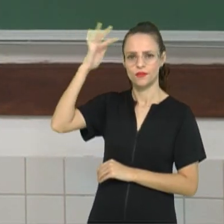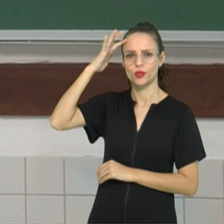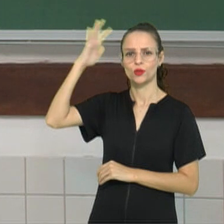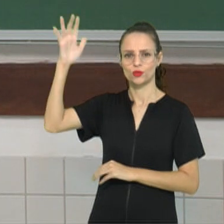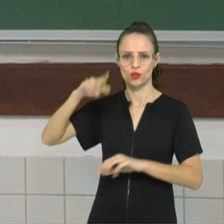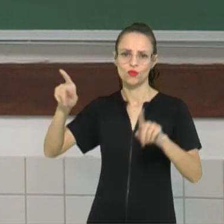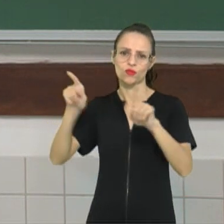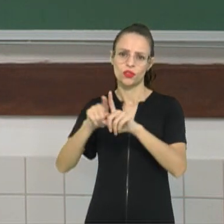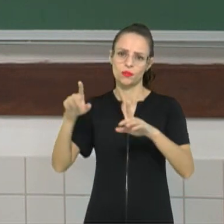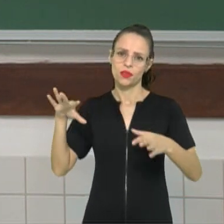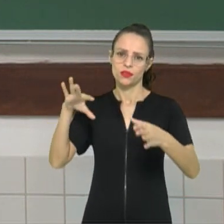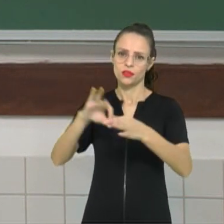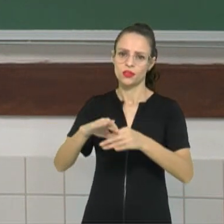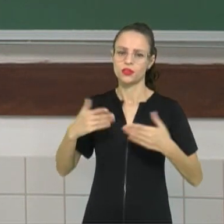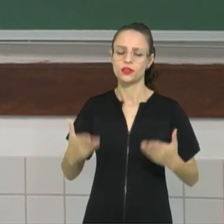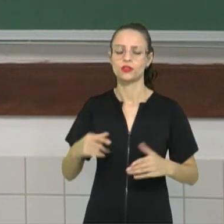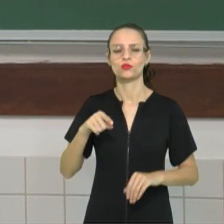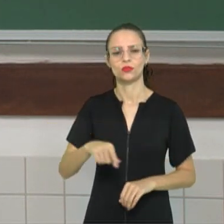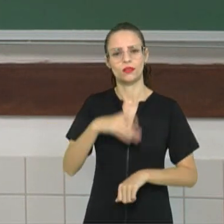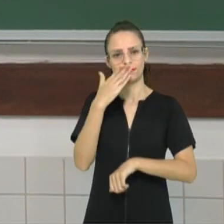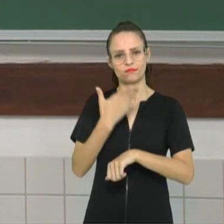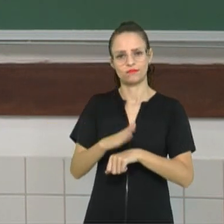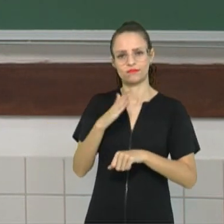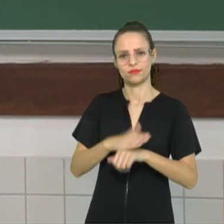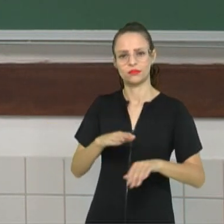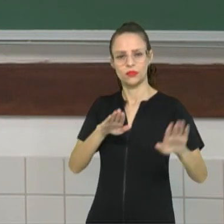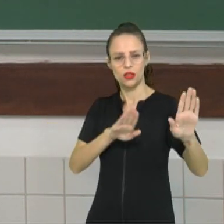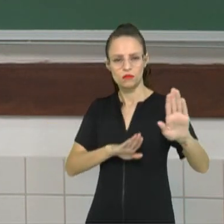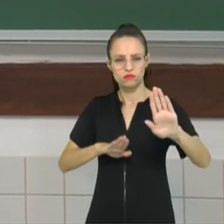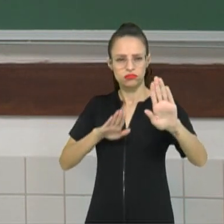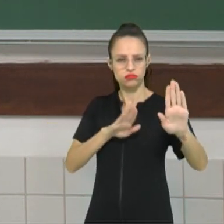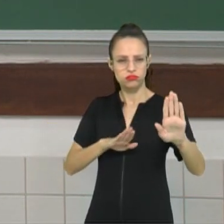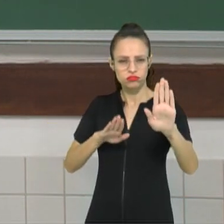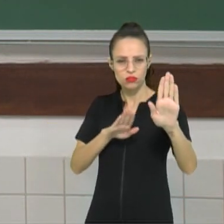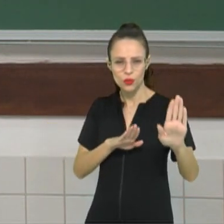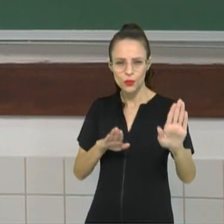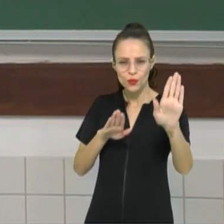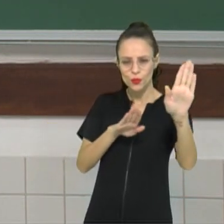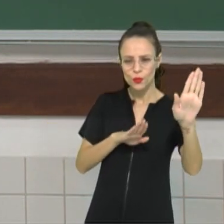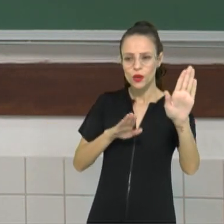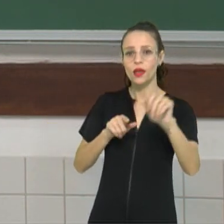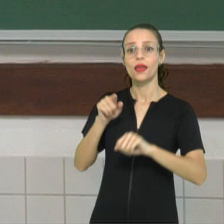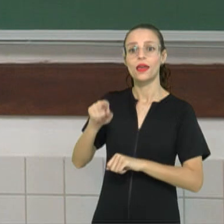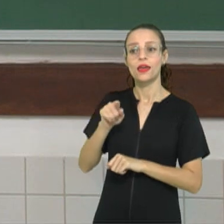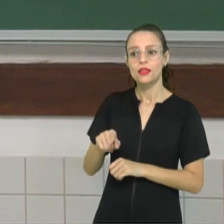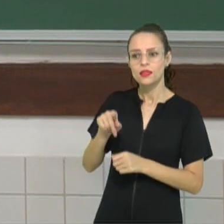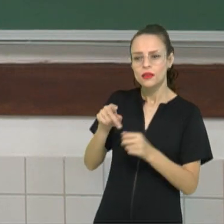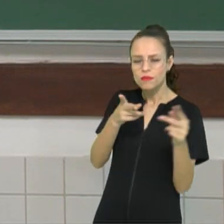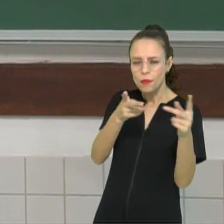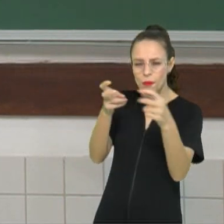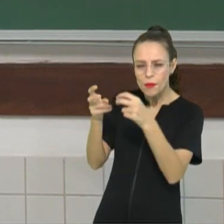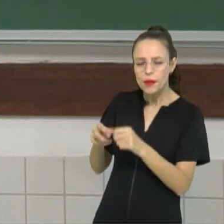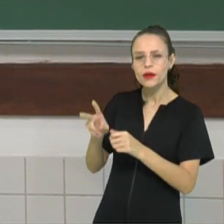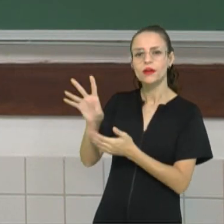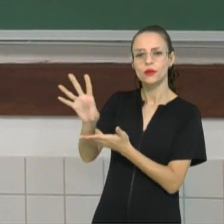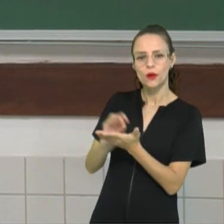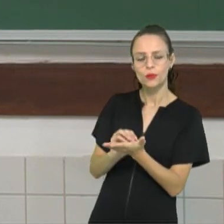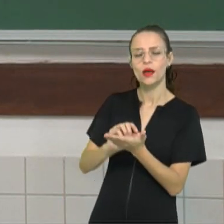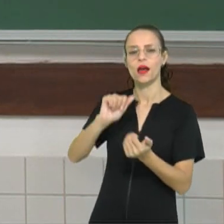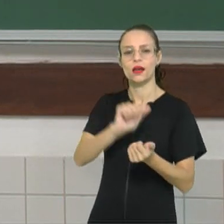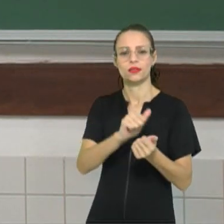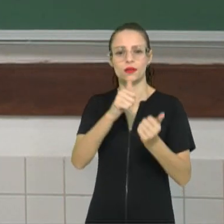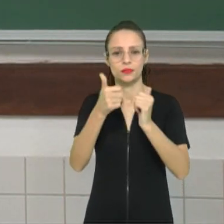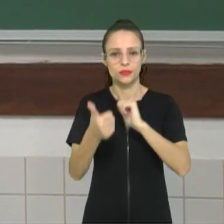isso daí é trabalhado dentro do Kung Fu, né? Então os movimentos observados foram adaptados, foram desenvolvidos, né?